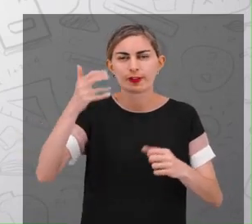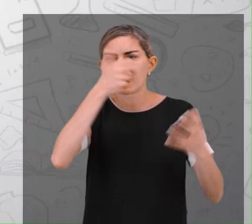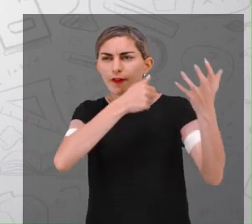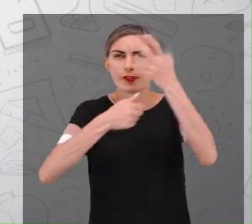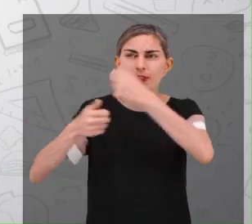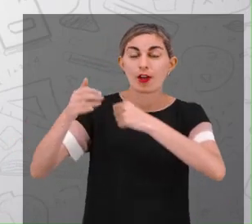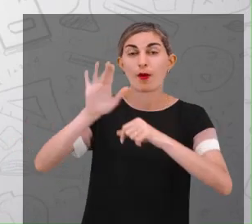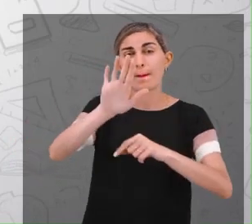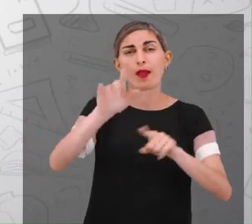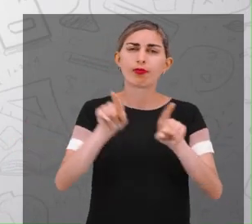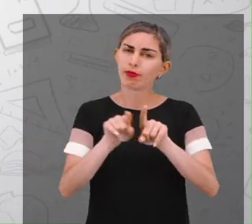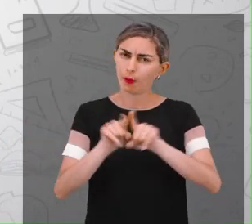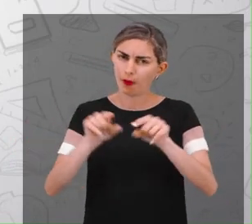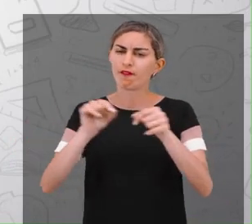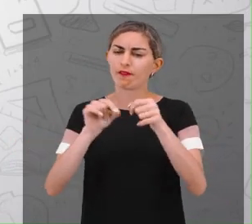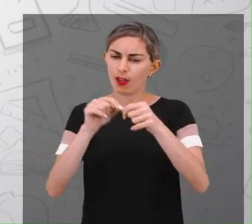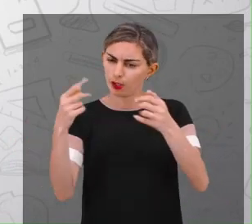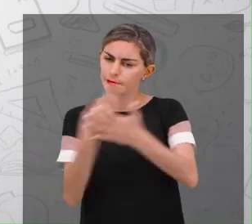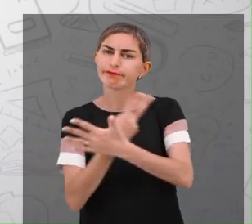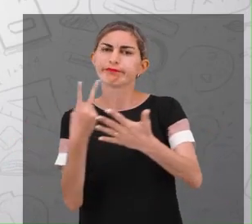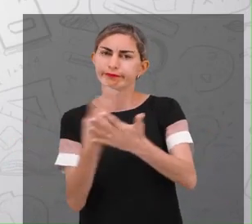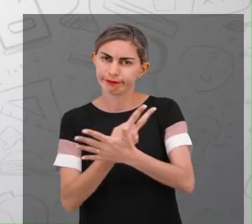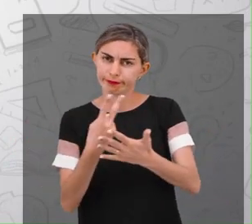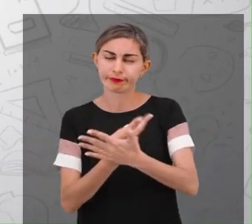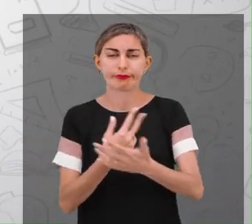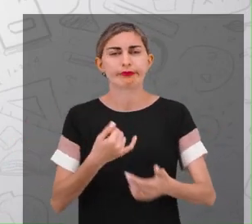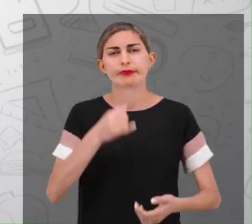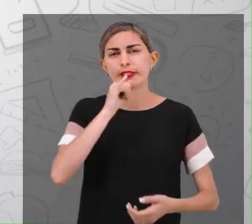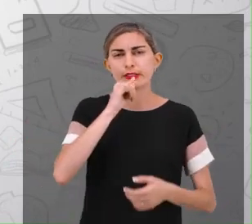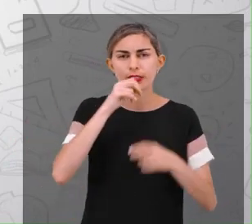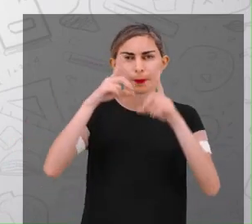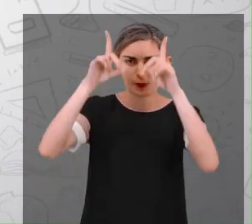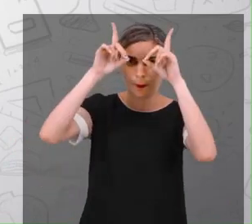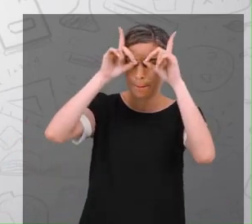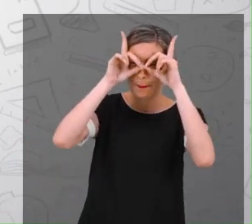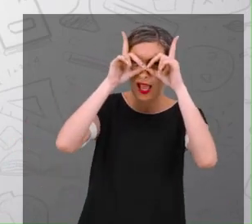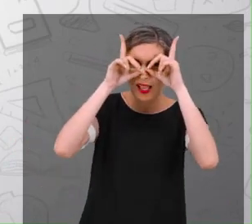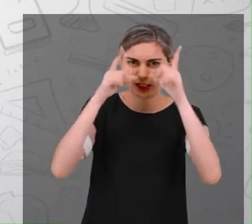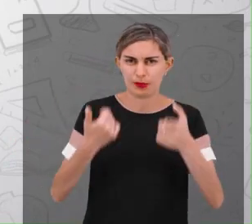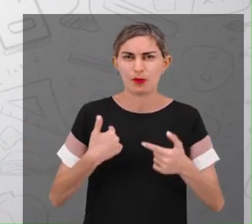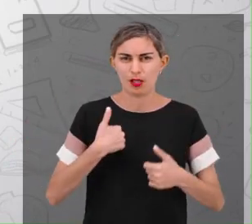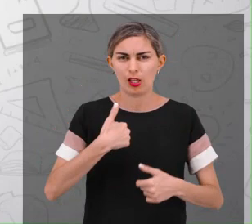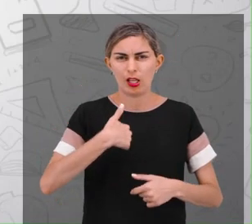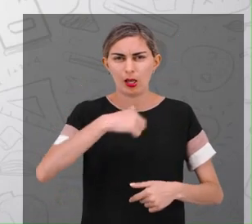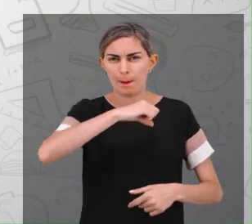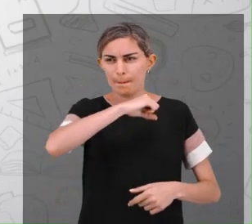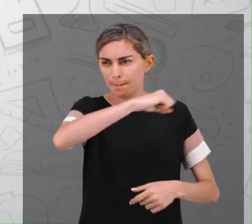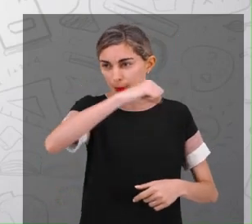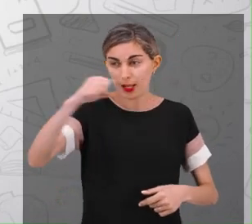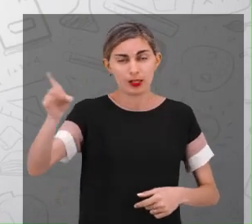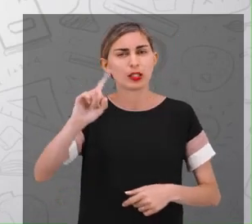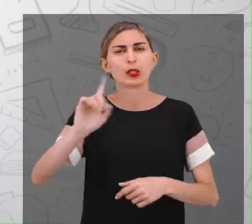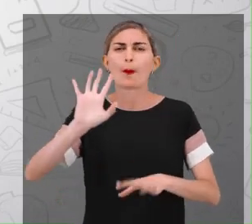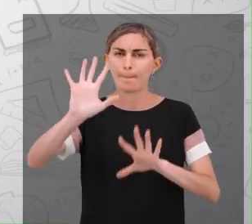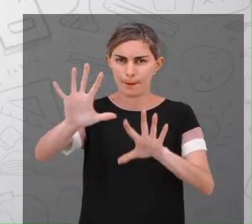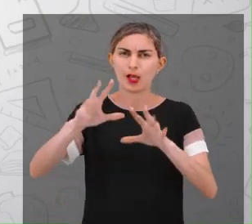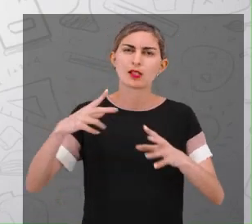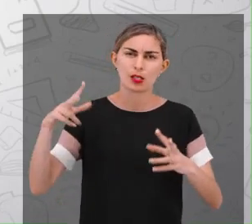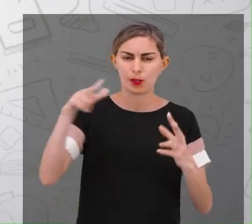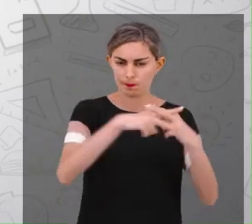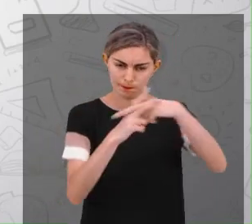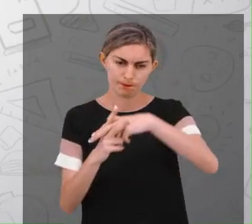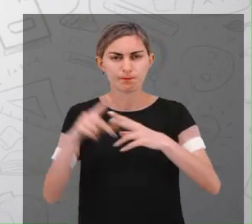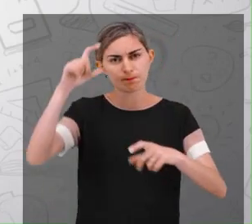faz atos questionáveis. Por exemplo, o Batman ele não mata, mas ele é possível agredir pessoas para poder proteger